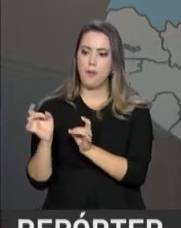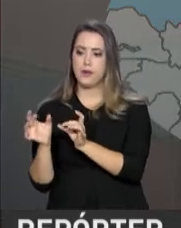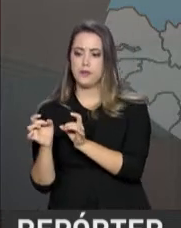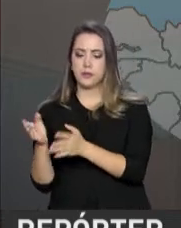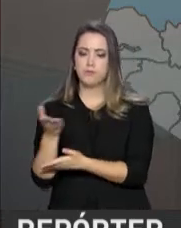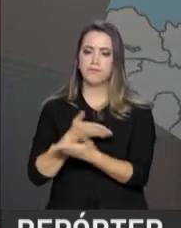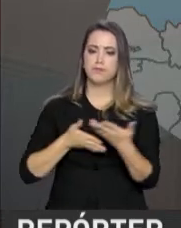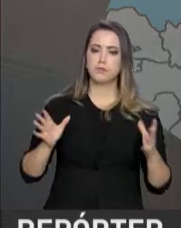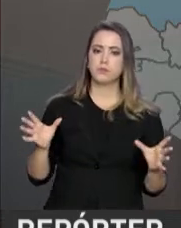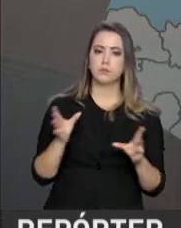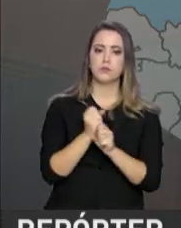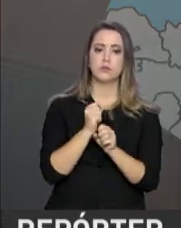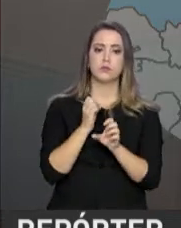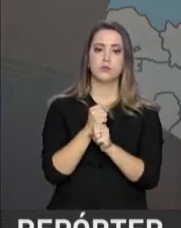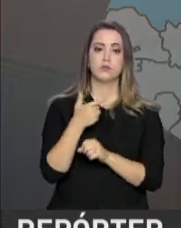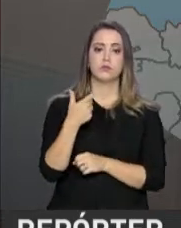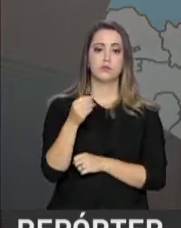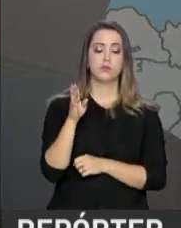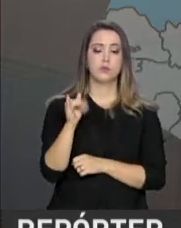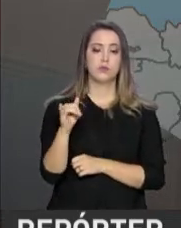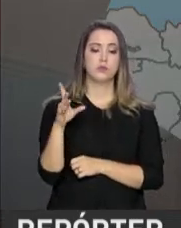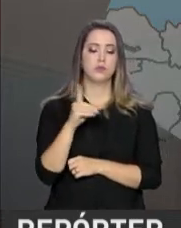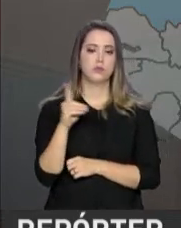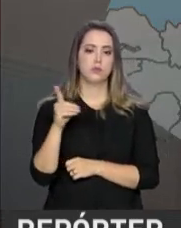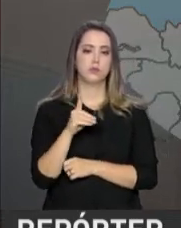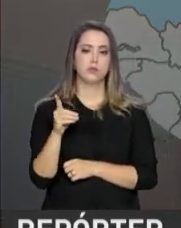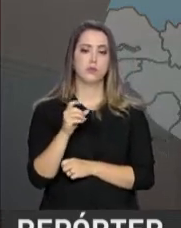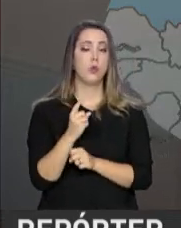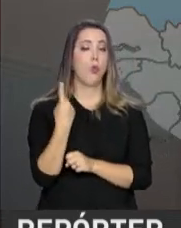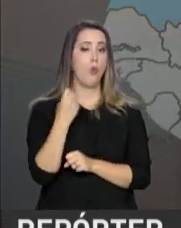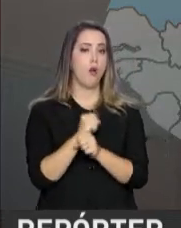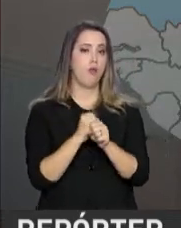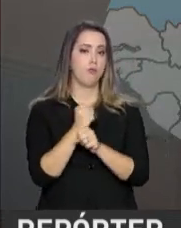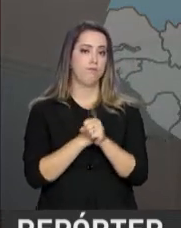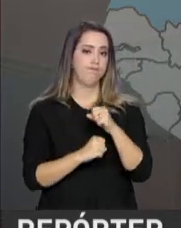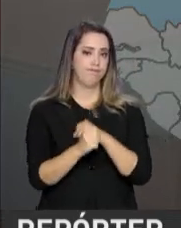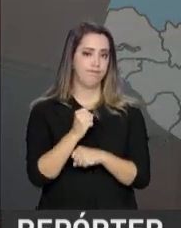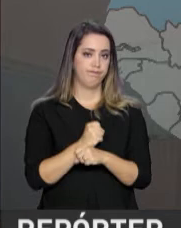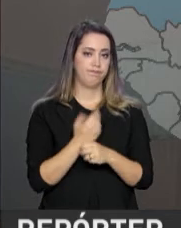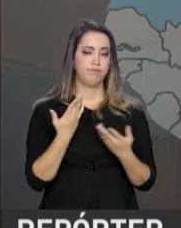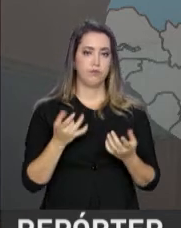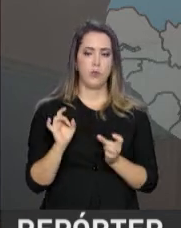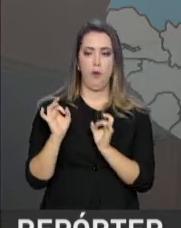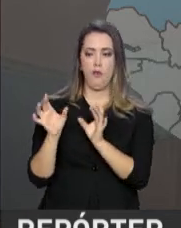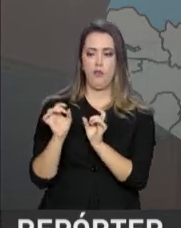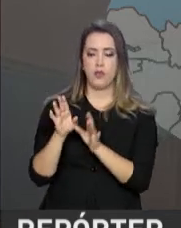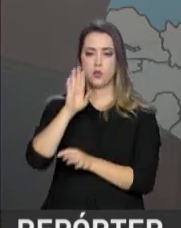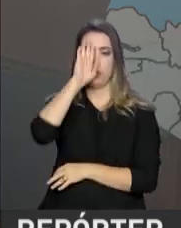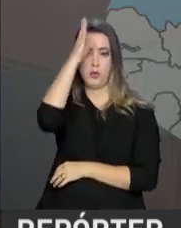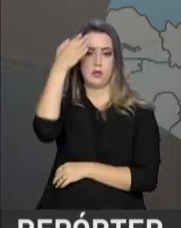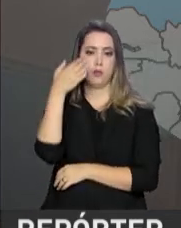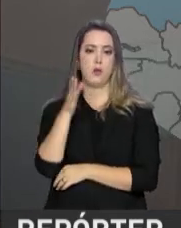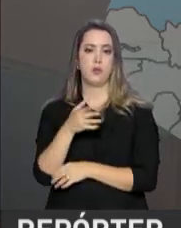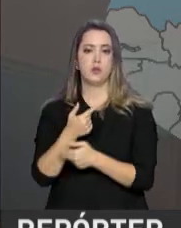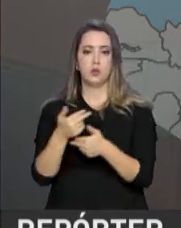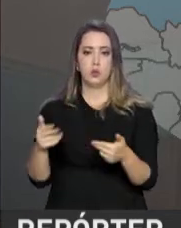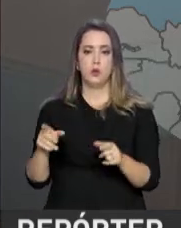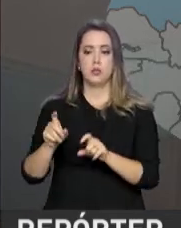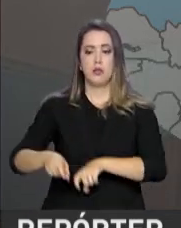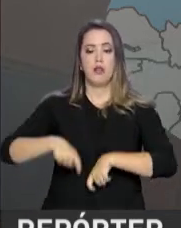somaram mais de 20 bilhões de dólares em 2017 o brasil exporta principalmente produtos do agronegócio